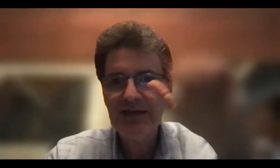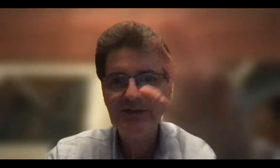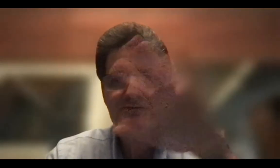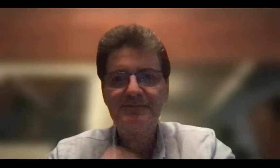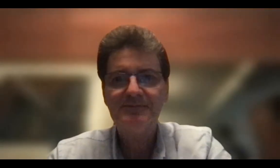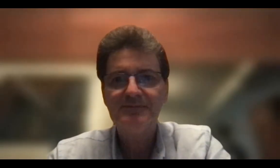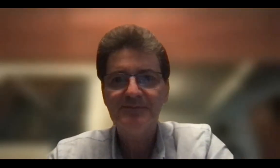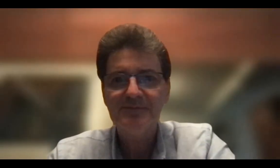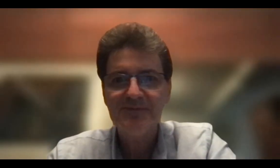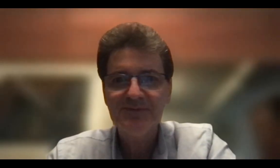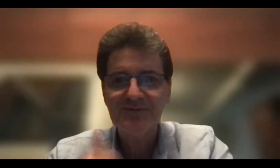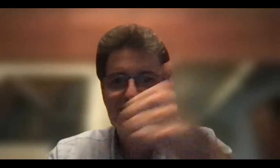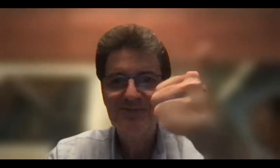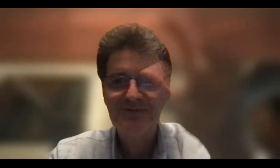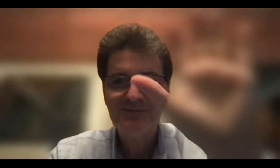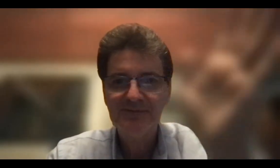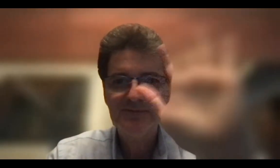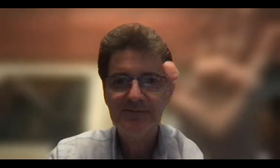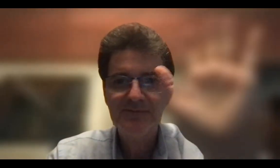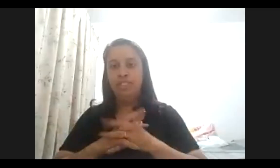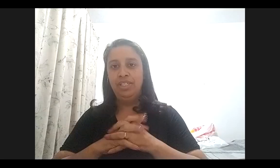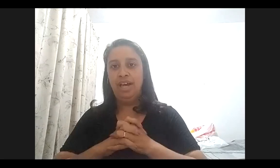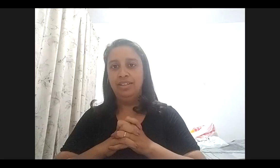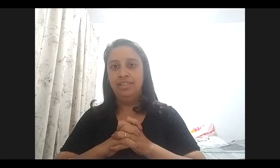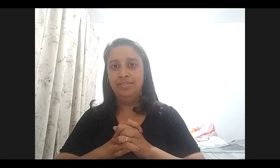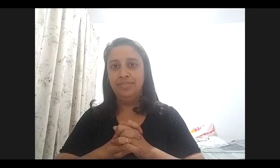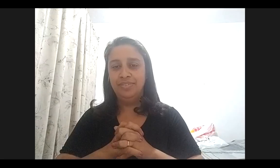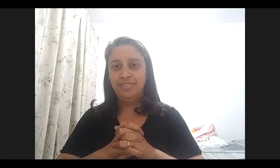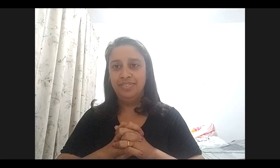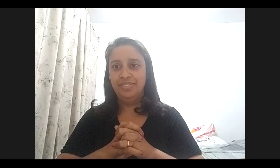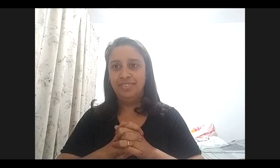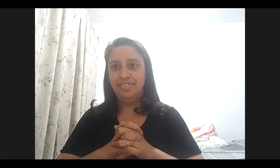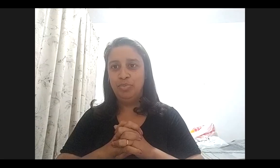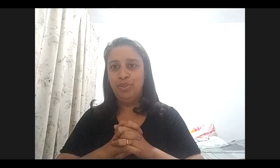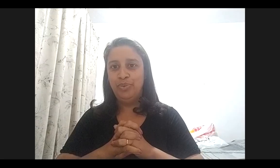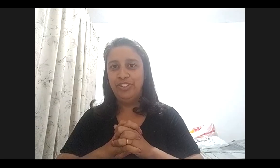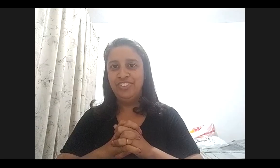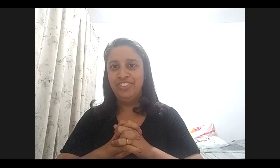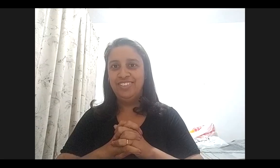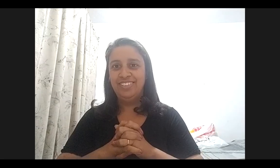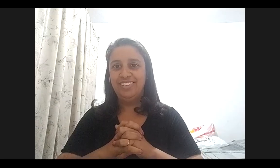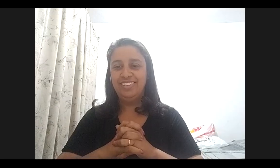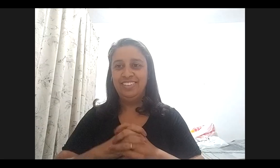Tchau, Janete. Tchau, professor. Obrigada. Obrigado. Tchau, tchau. Boa